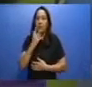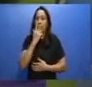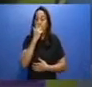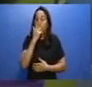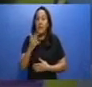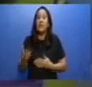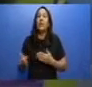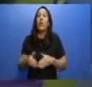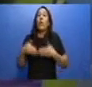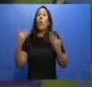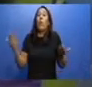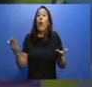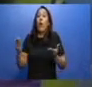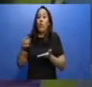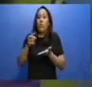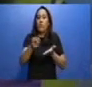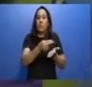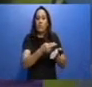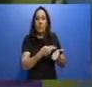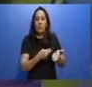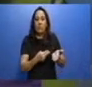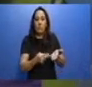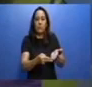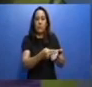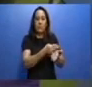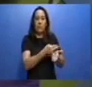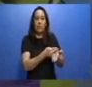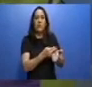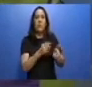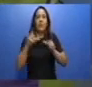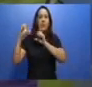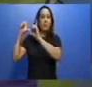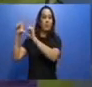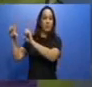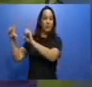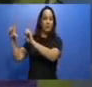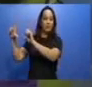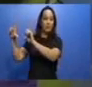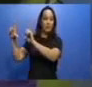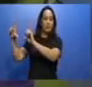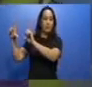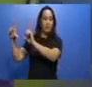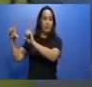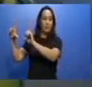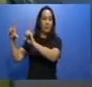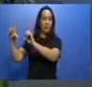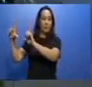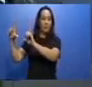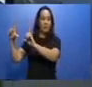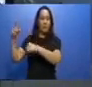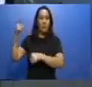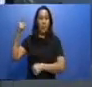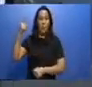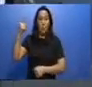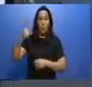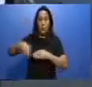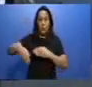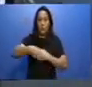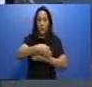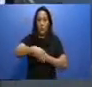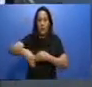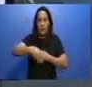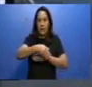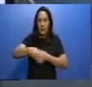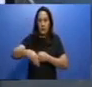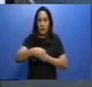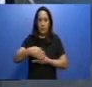planas aqui que vocês acham que se parece? Um lado só. uma face, olha só. Não parece